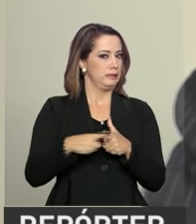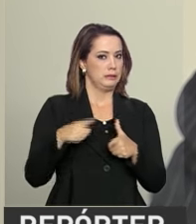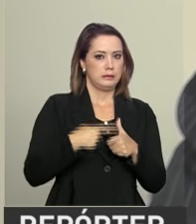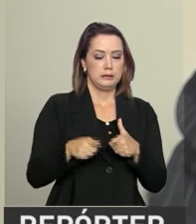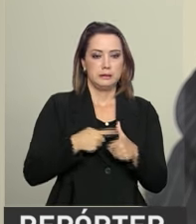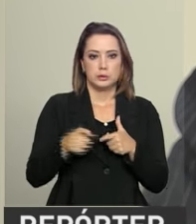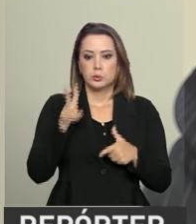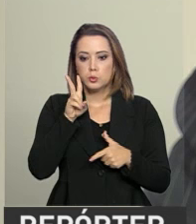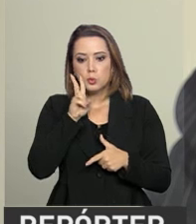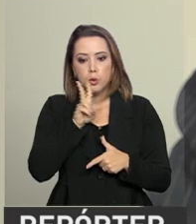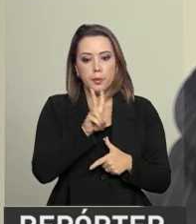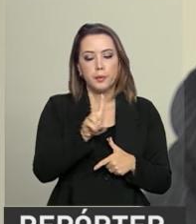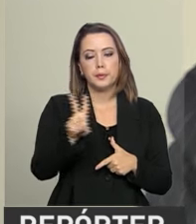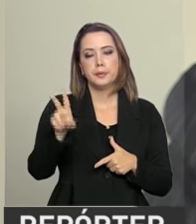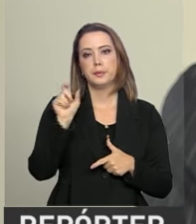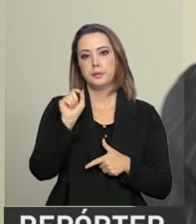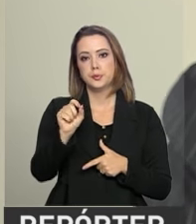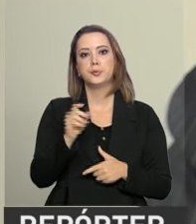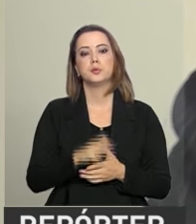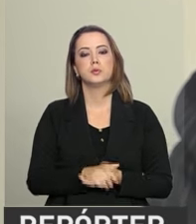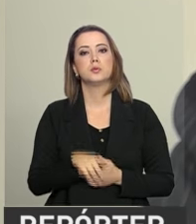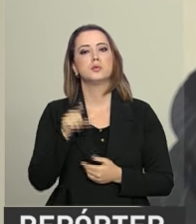isso dar,